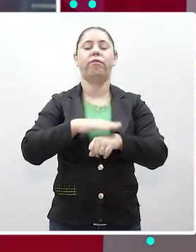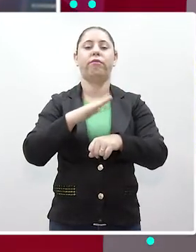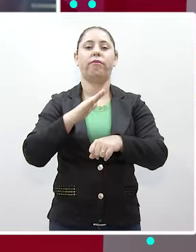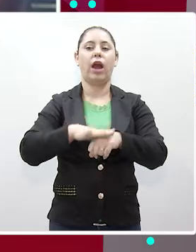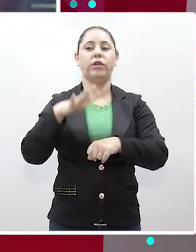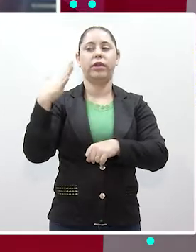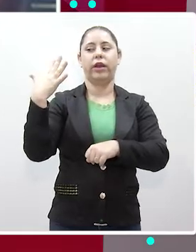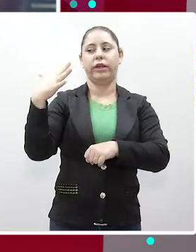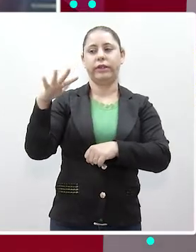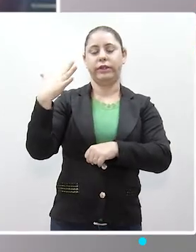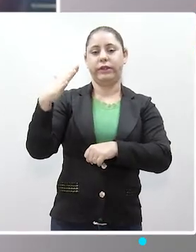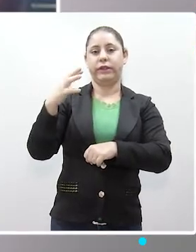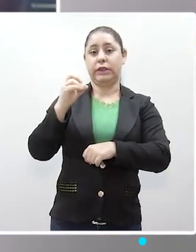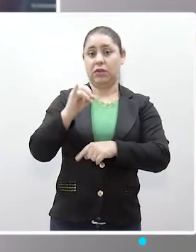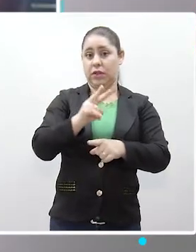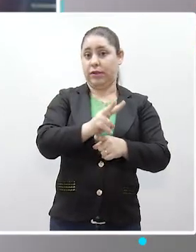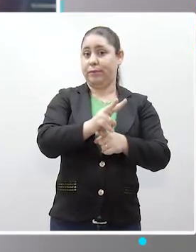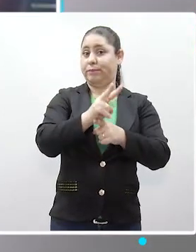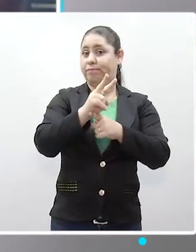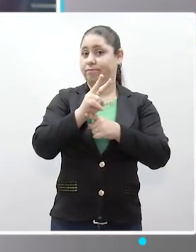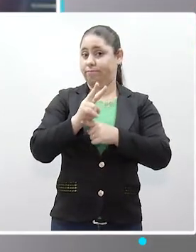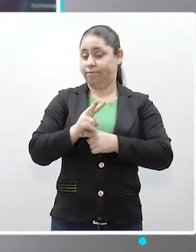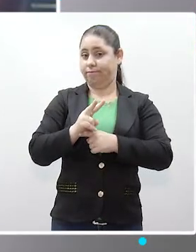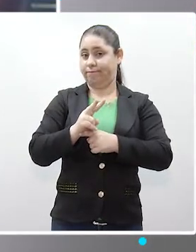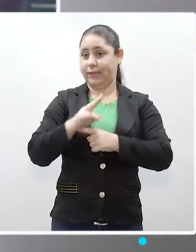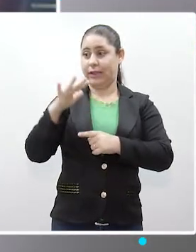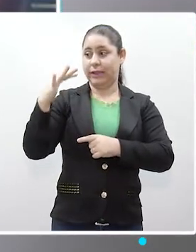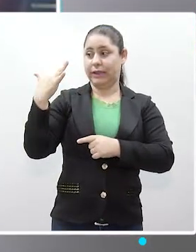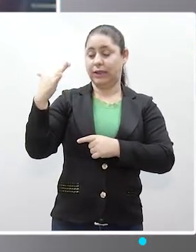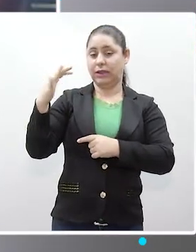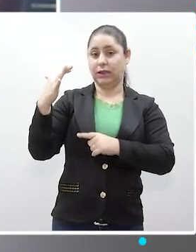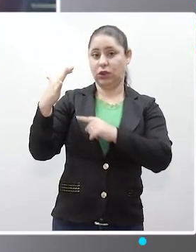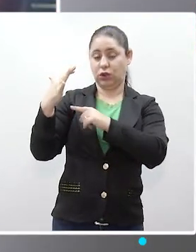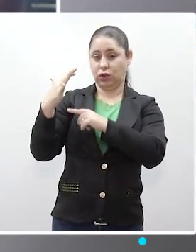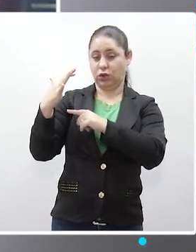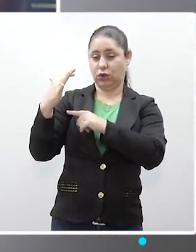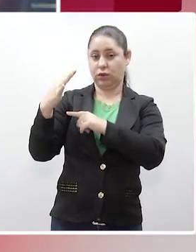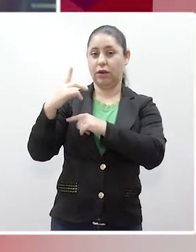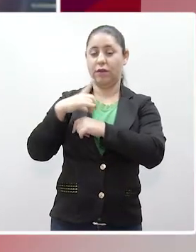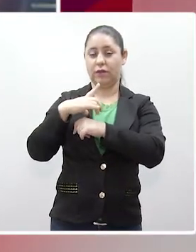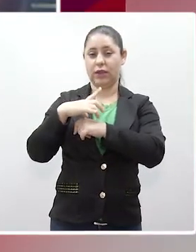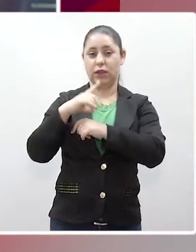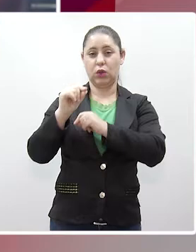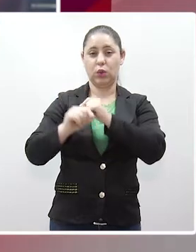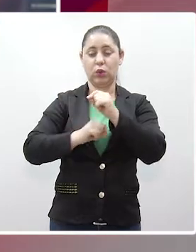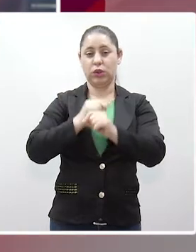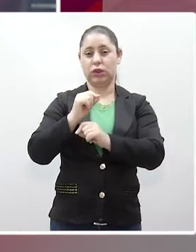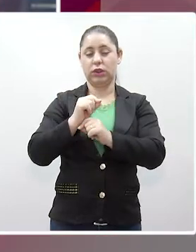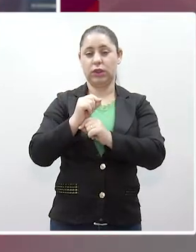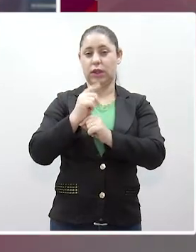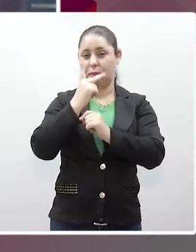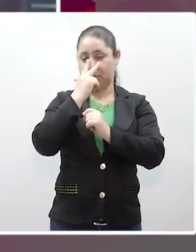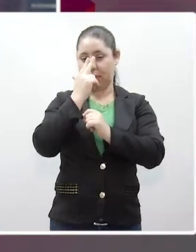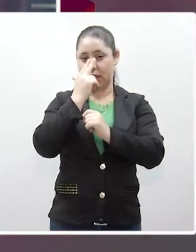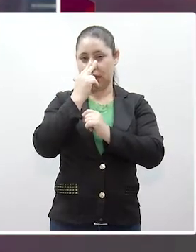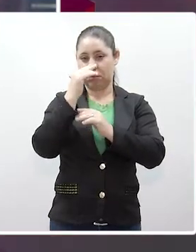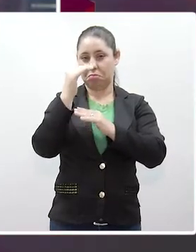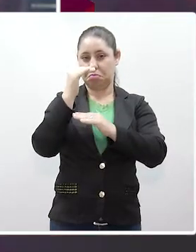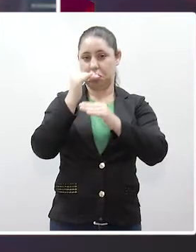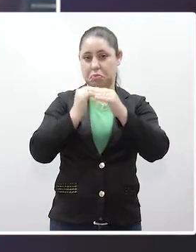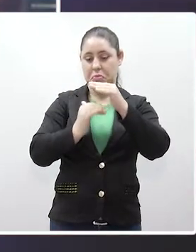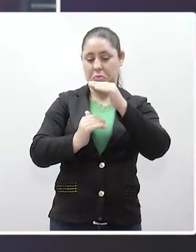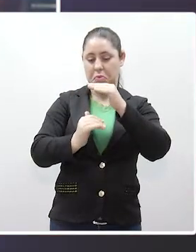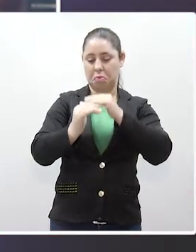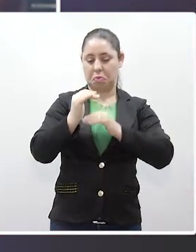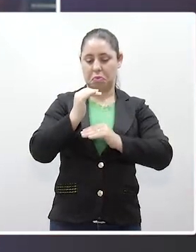caros. Então, se você vai tomar um empréstimo, ele fica mais caro. E aí isso tem um efeito contracionista, que